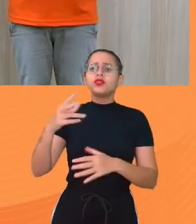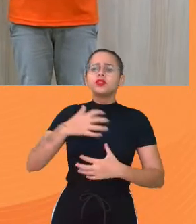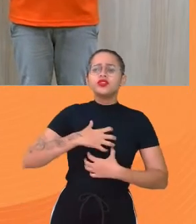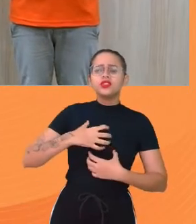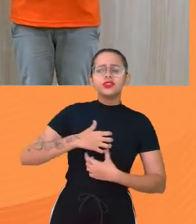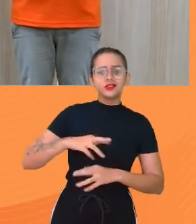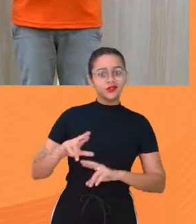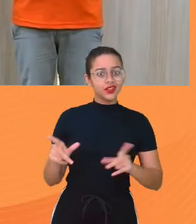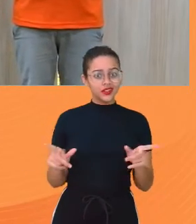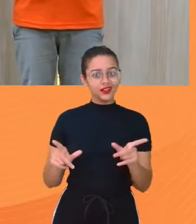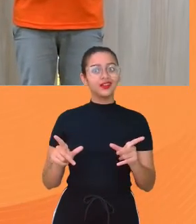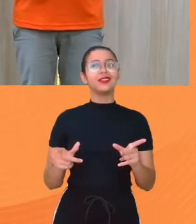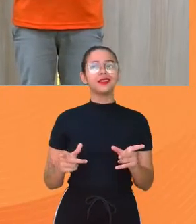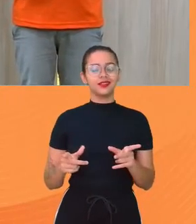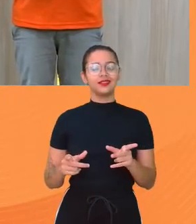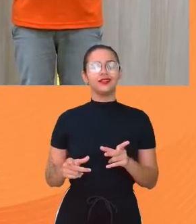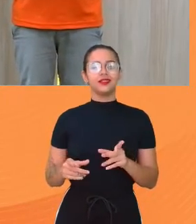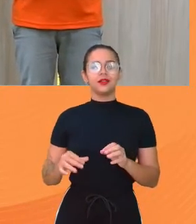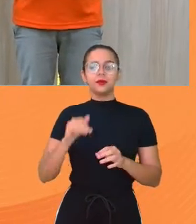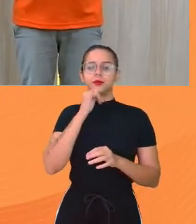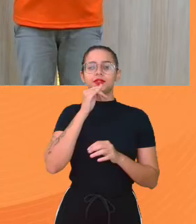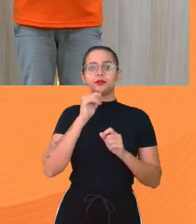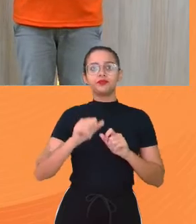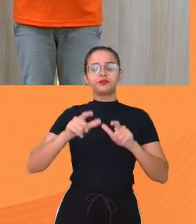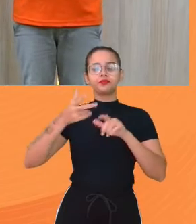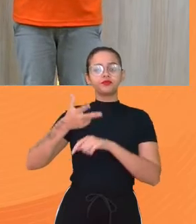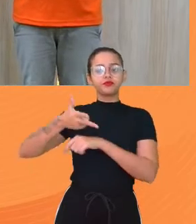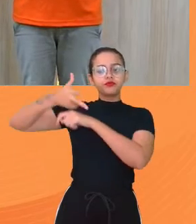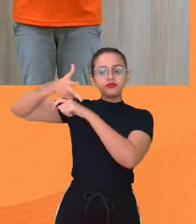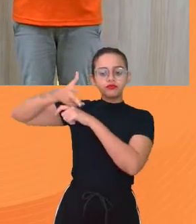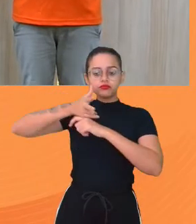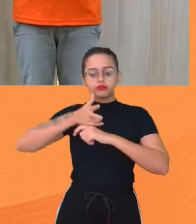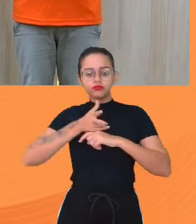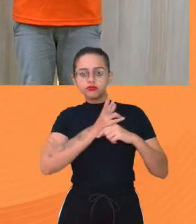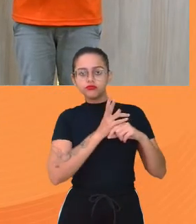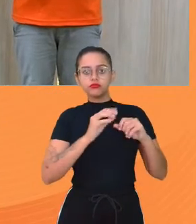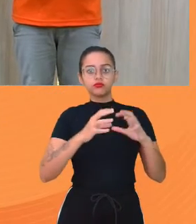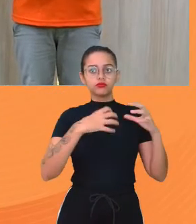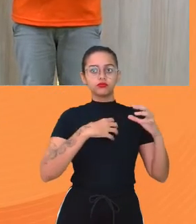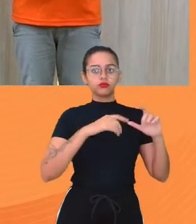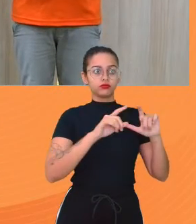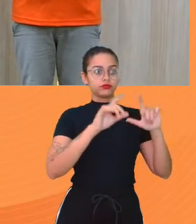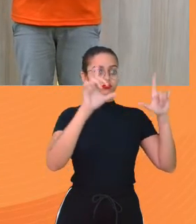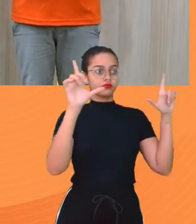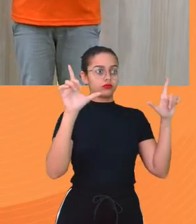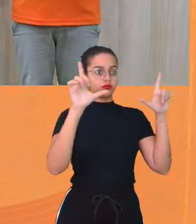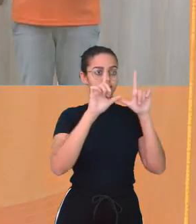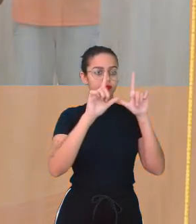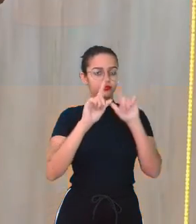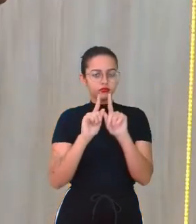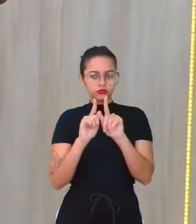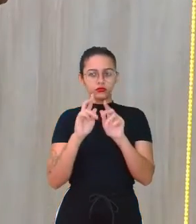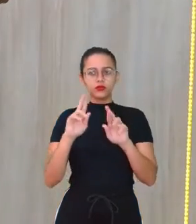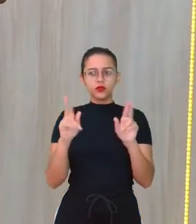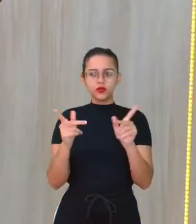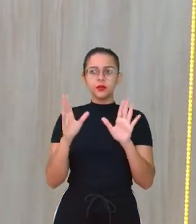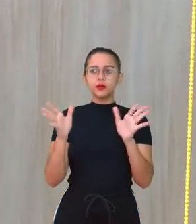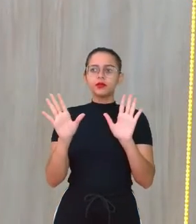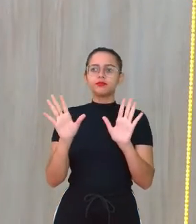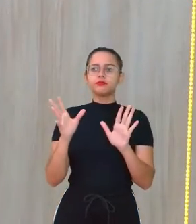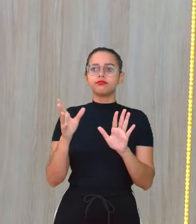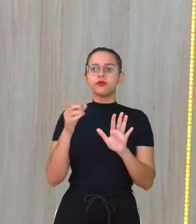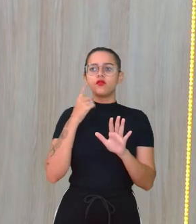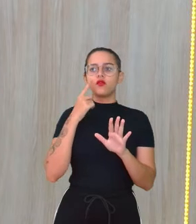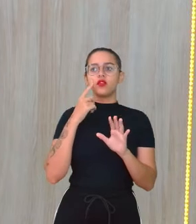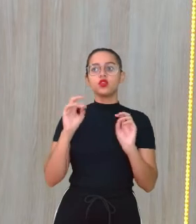maneiras diferentes, né? Ou seja, ângulos diferentes, a gente poderia dizer, a gente costuma dizer, mas na verdade a gente vai observar que